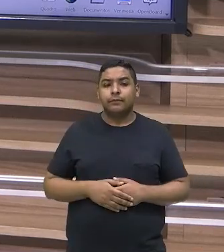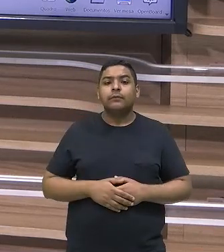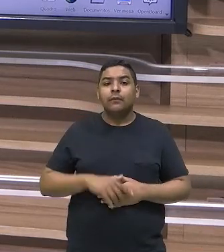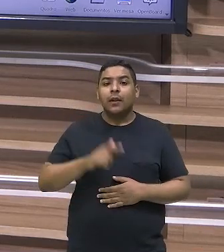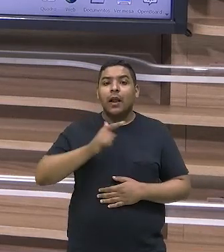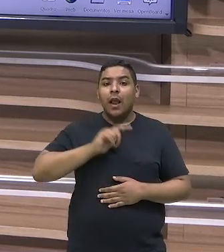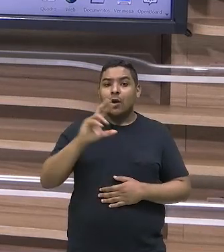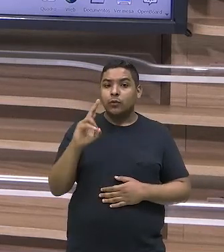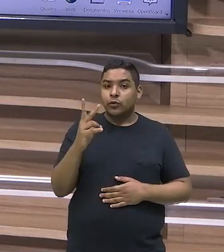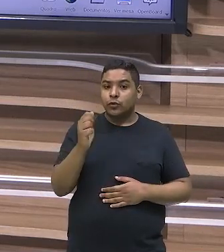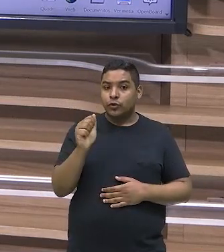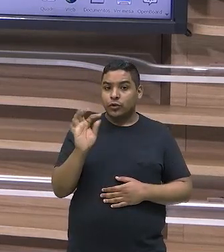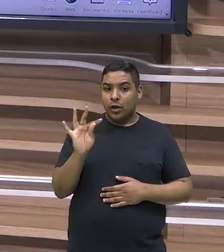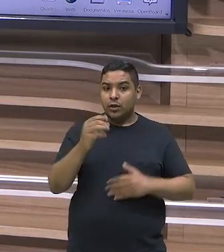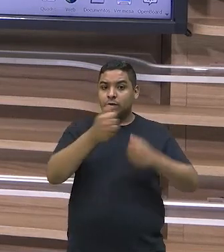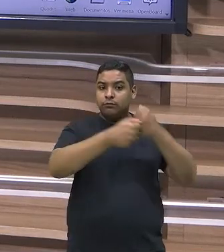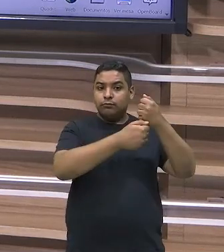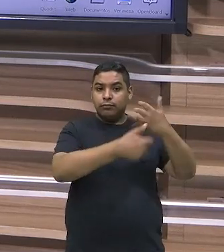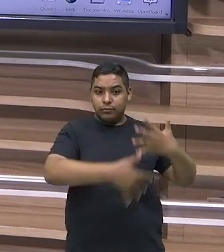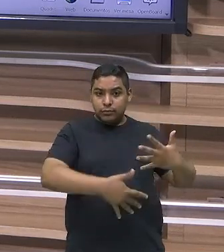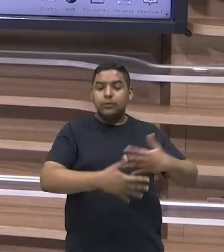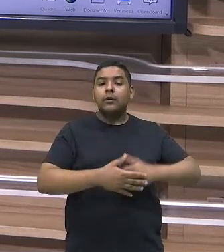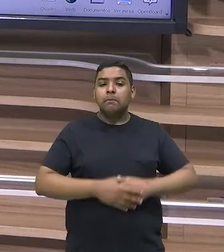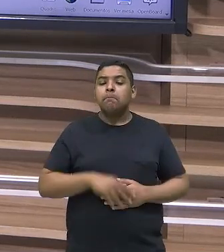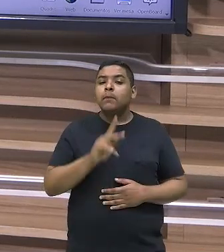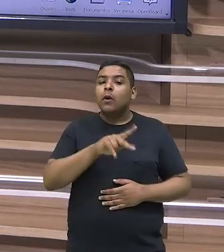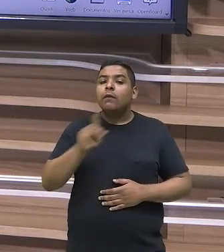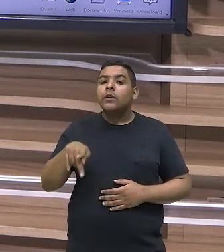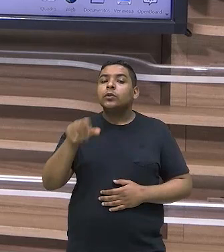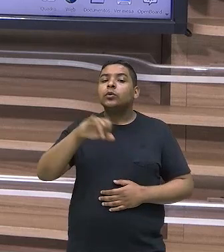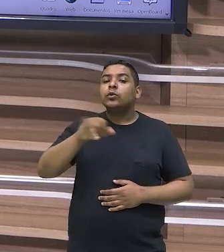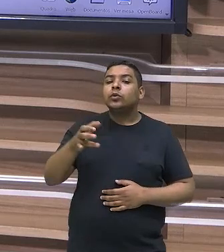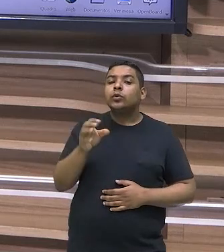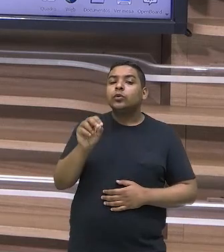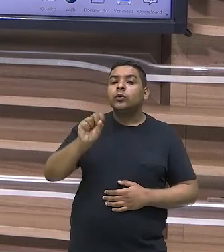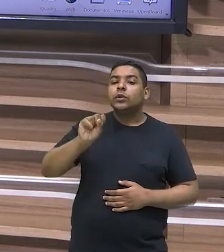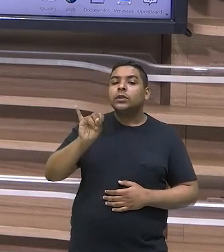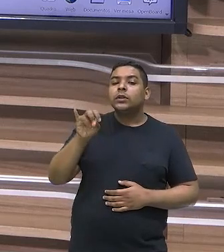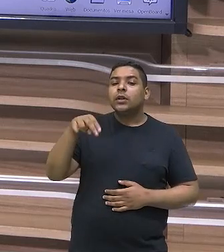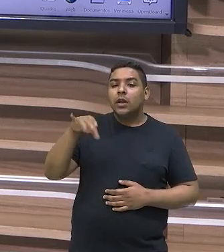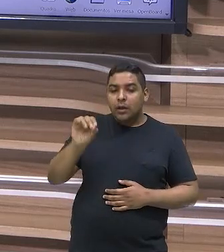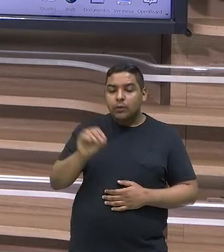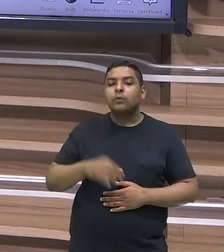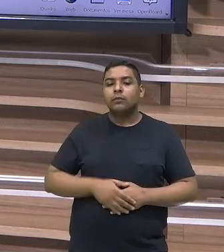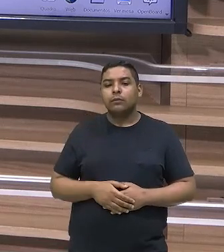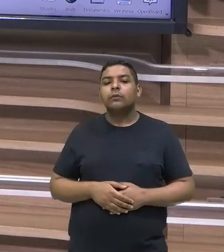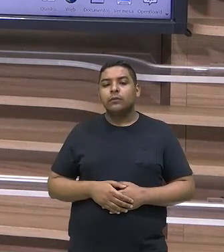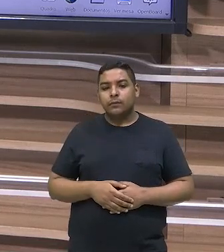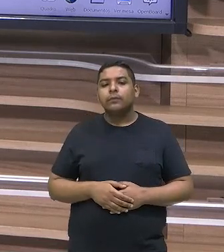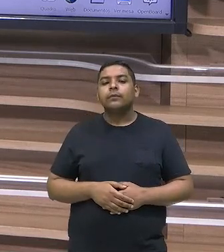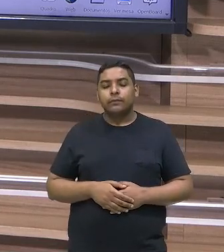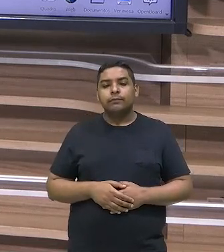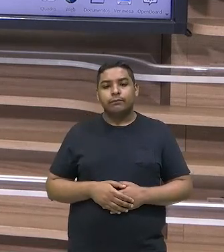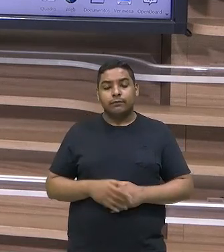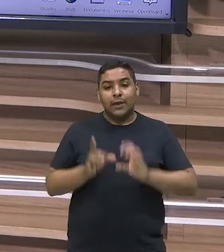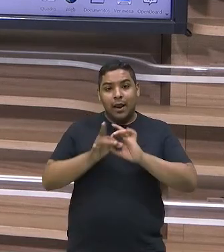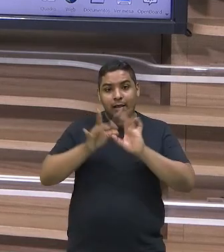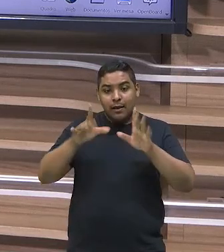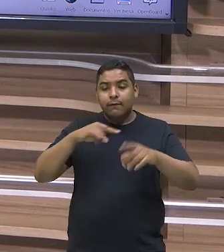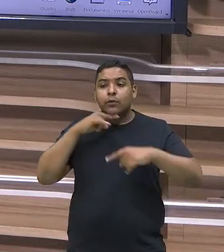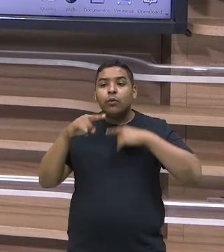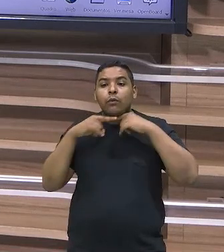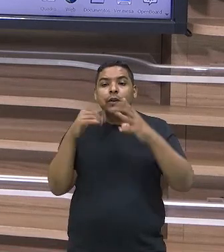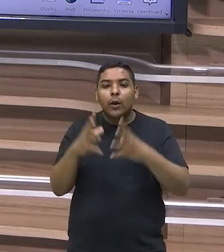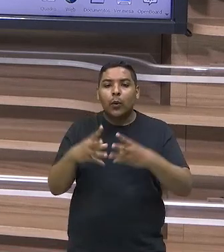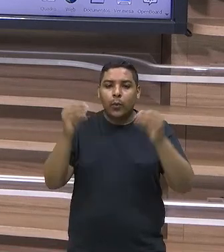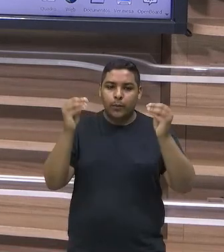nosso chat, porque o nosso professor Josino está à disposição para tirar qualquer dúvida a